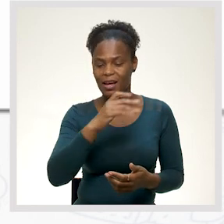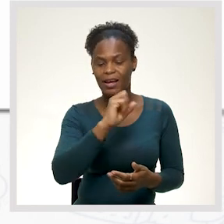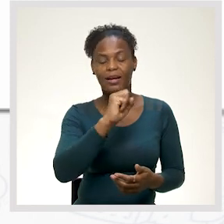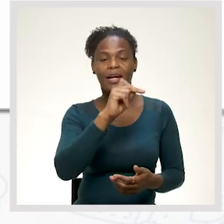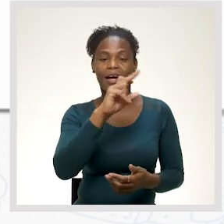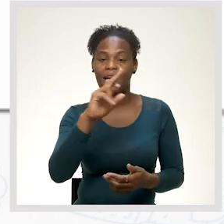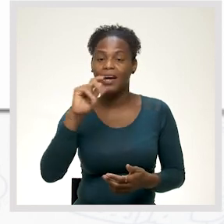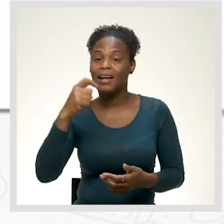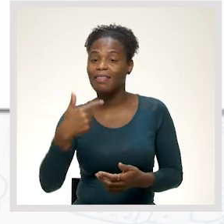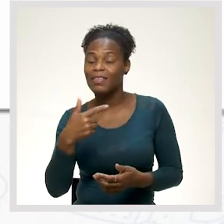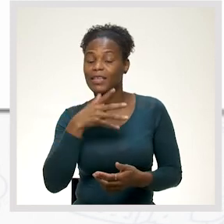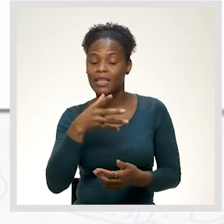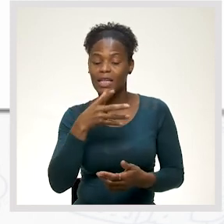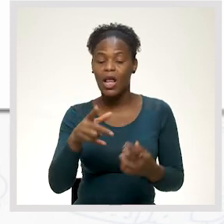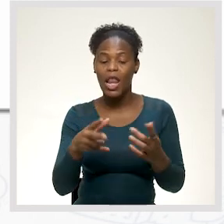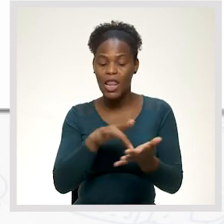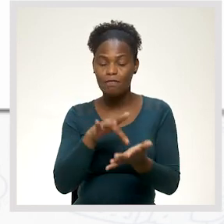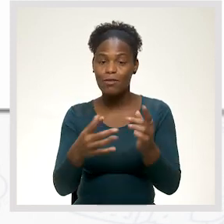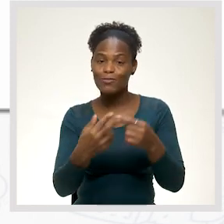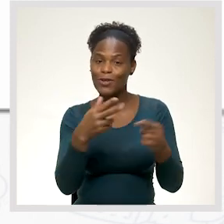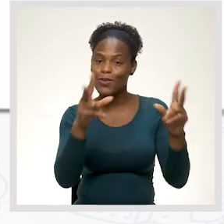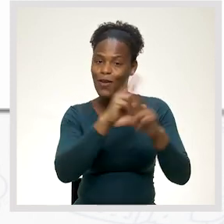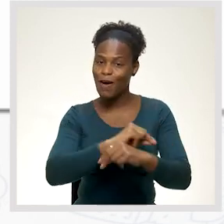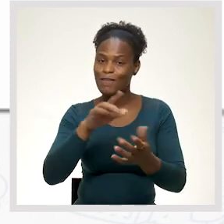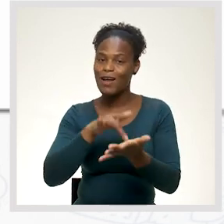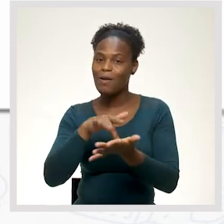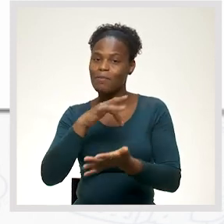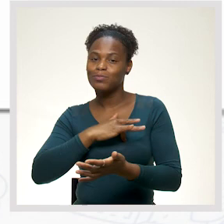o livro que inaugura o moderno romance português.